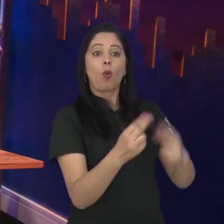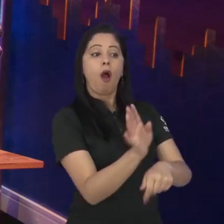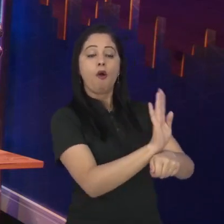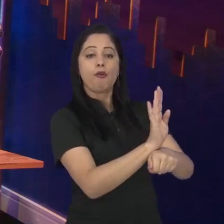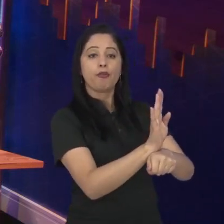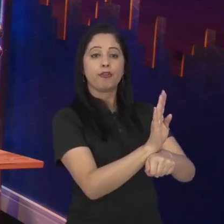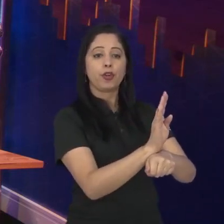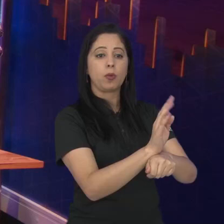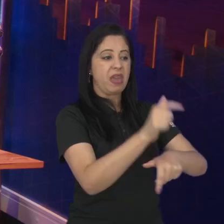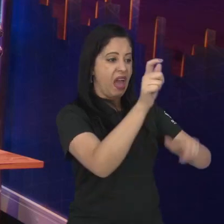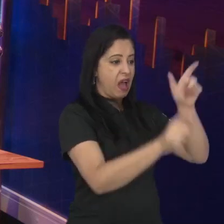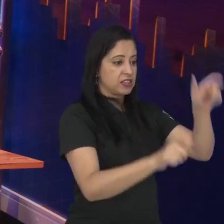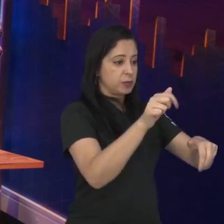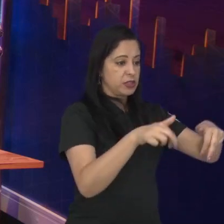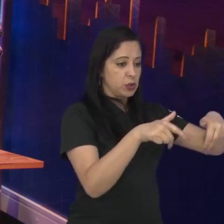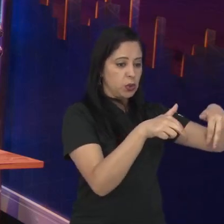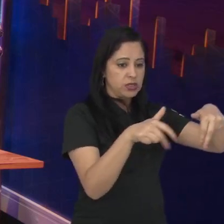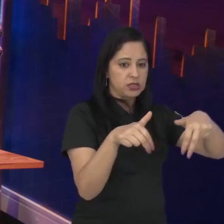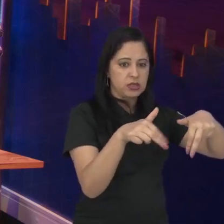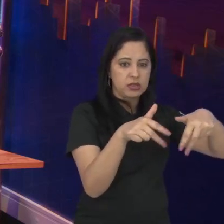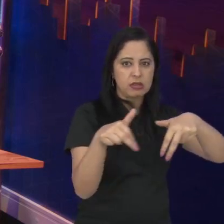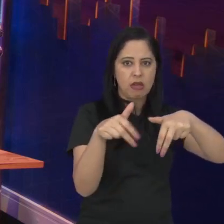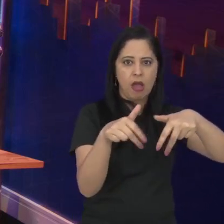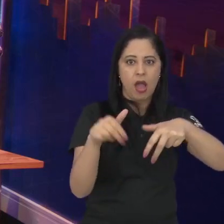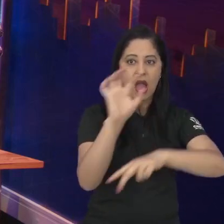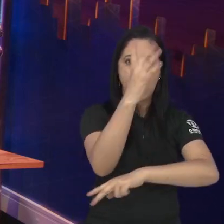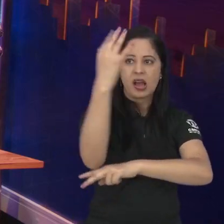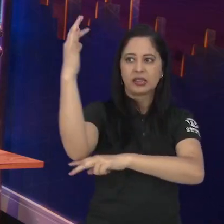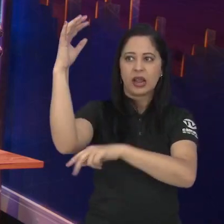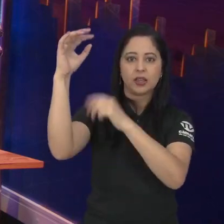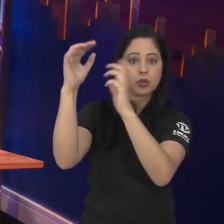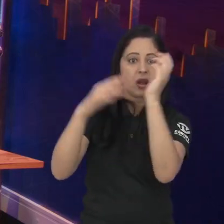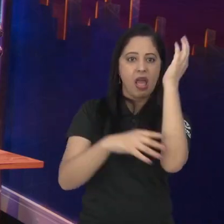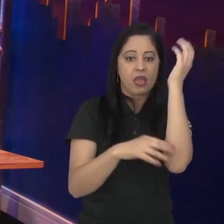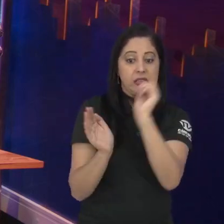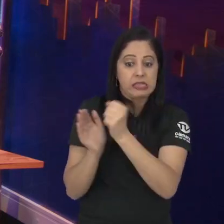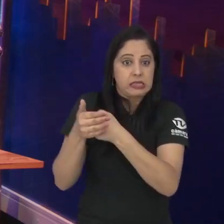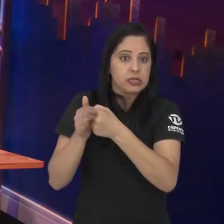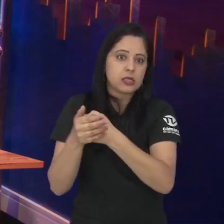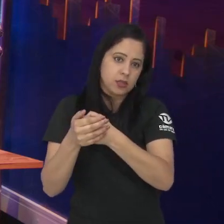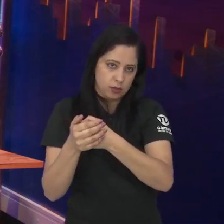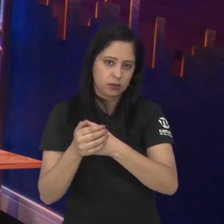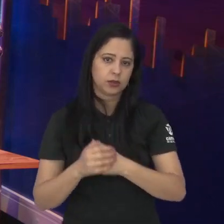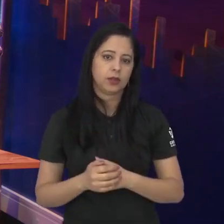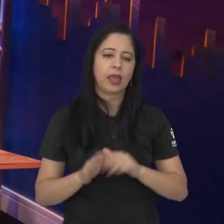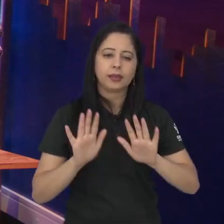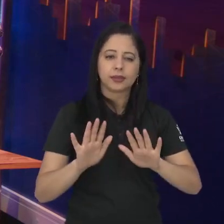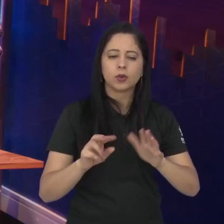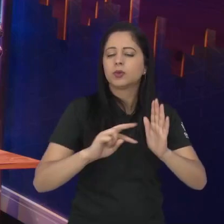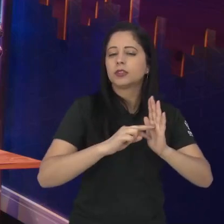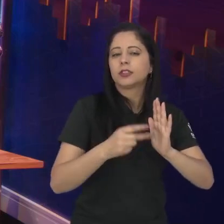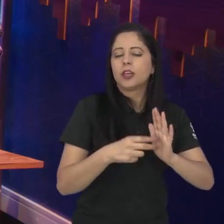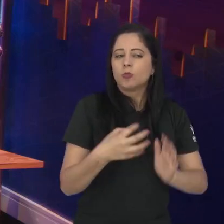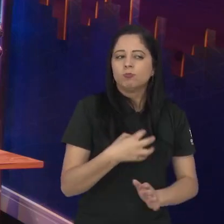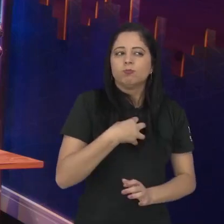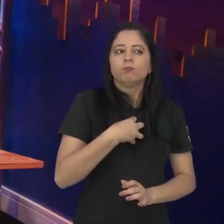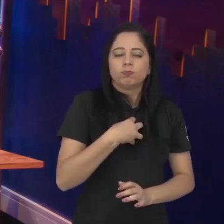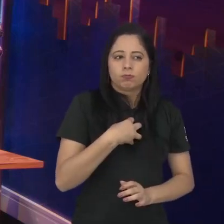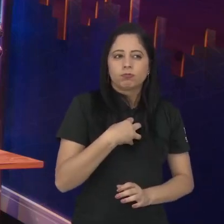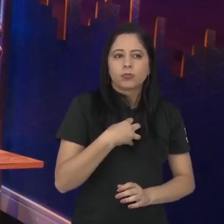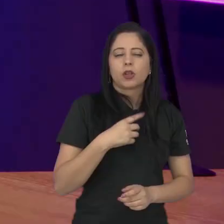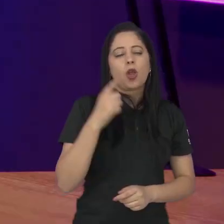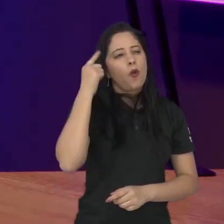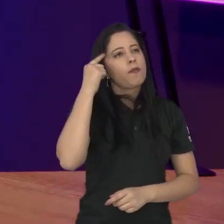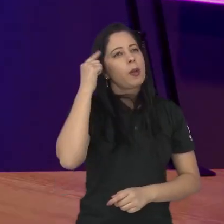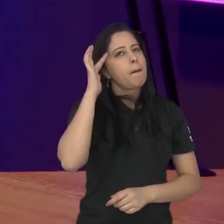e nesses lugares a natureza ela vai prover esse abrigo, prover o alimento. Então é impressionante como... Acho que essa é uma mensagem que me marca bastante, o